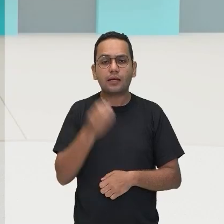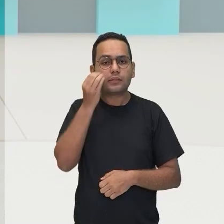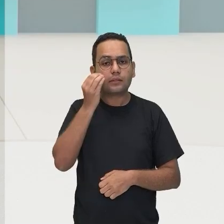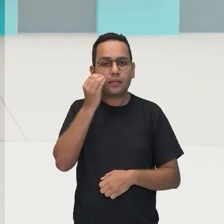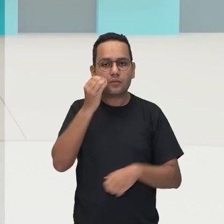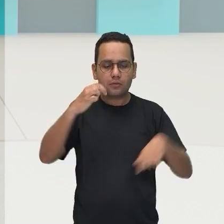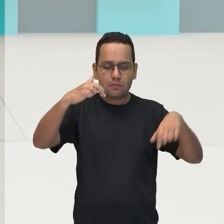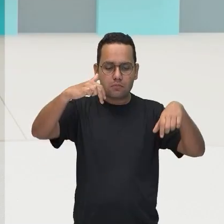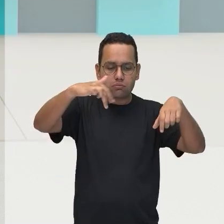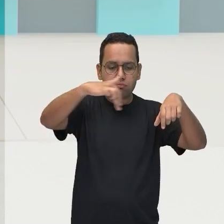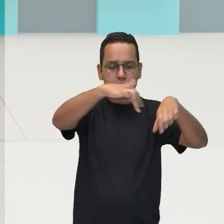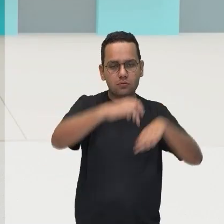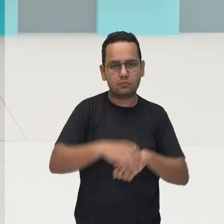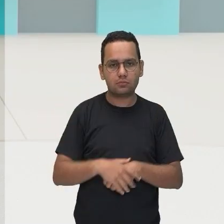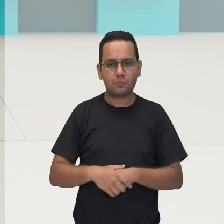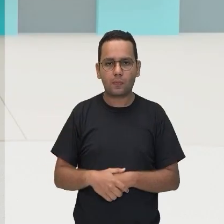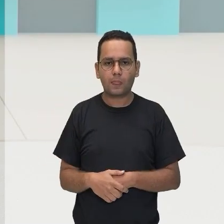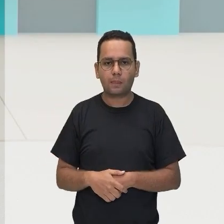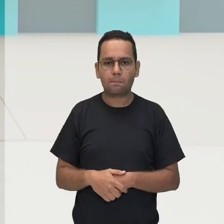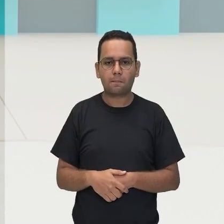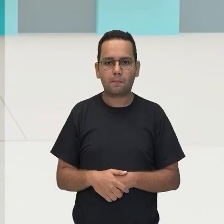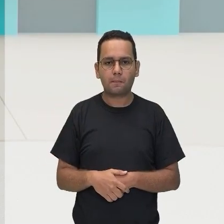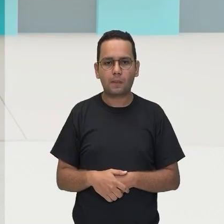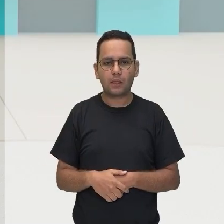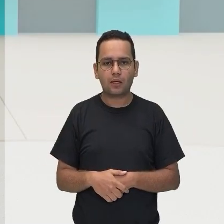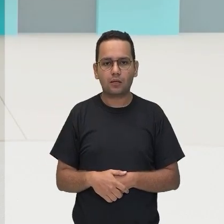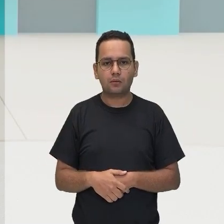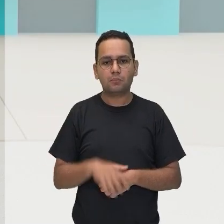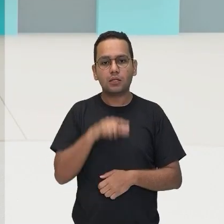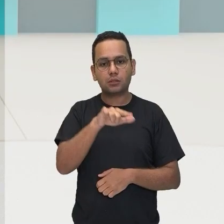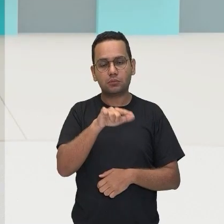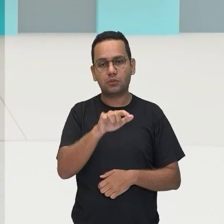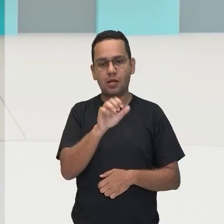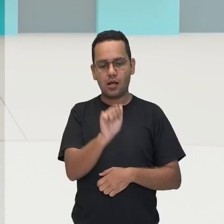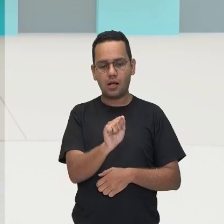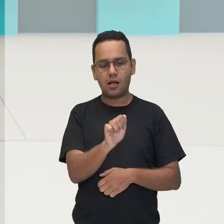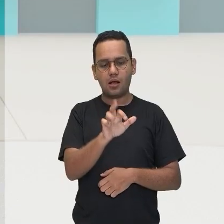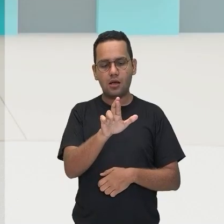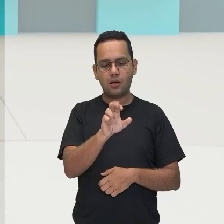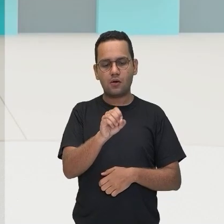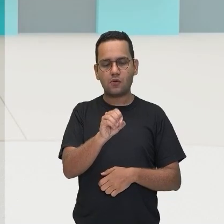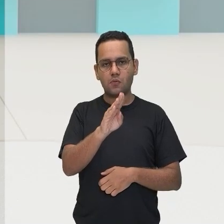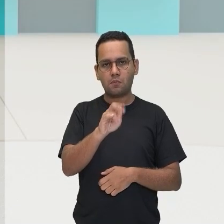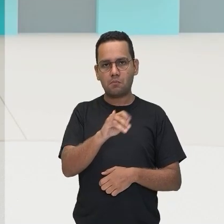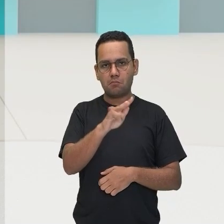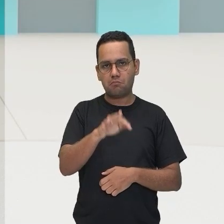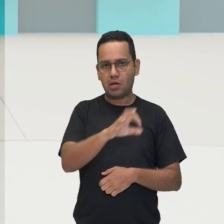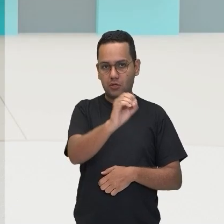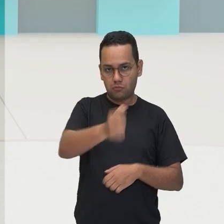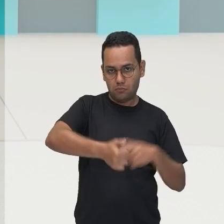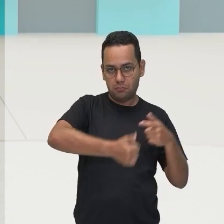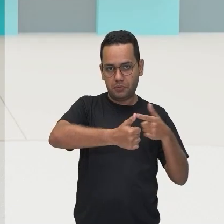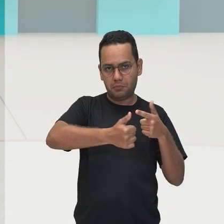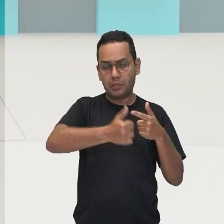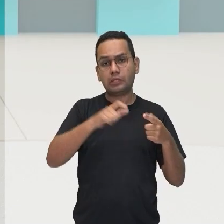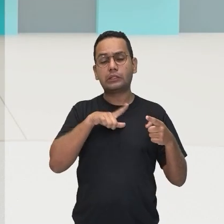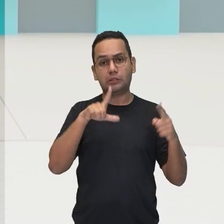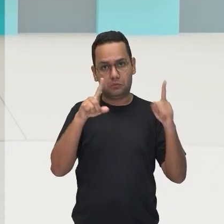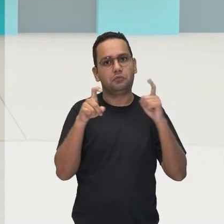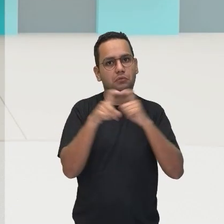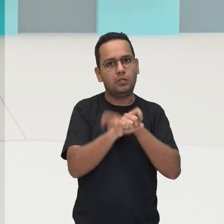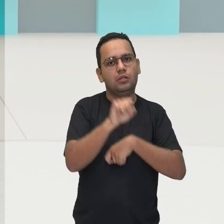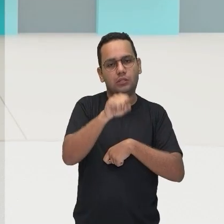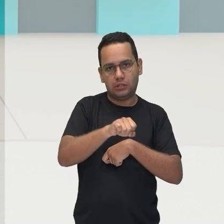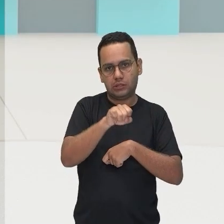dentro do arvorismo, o arvorismo acrobático, que é esse que vocês estão vendo, que tem um grau de dificuldade muito maior